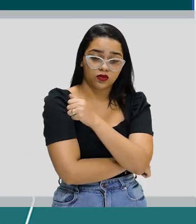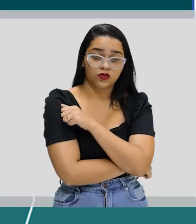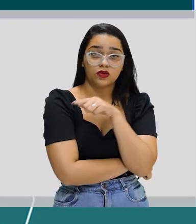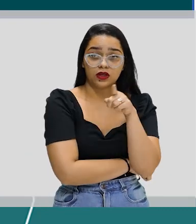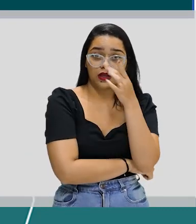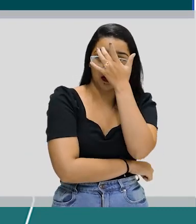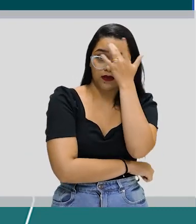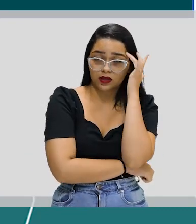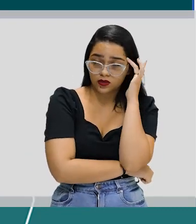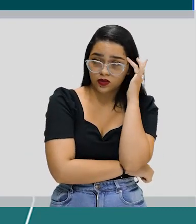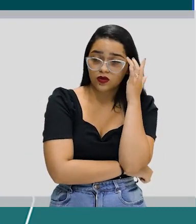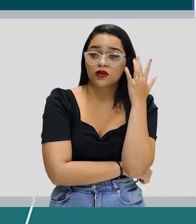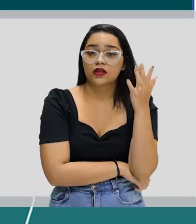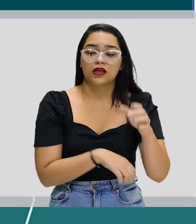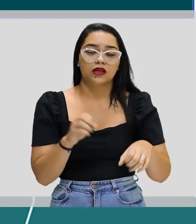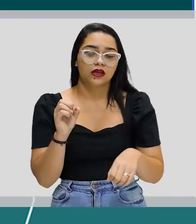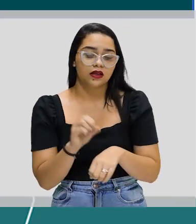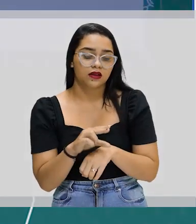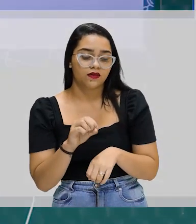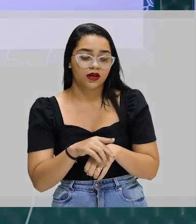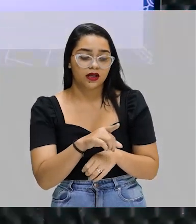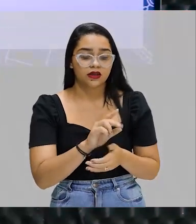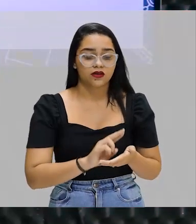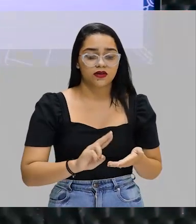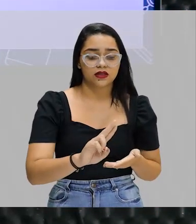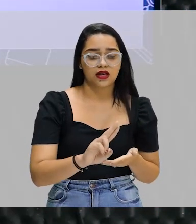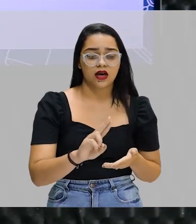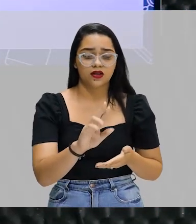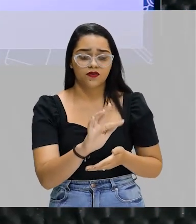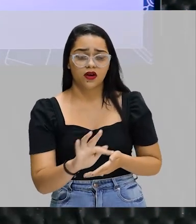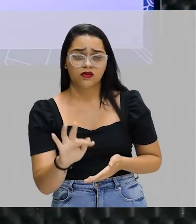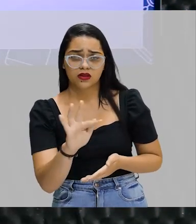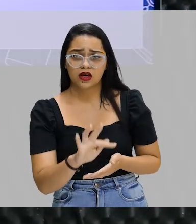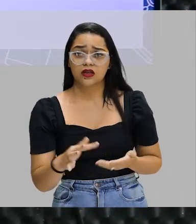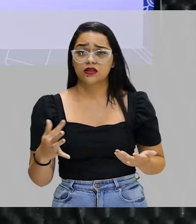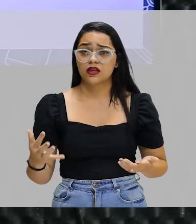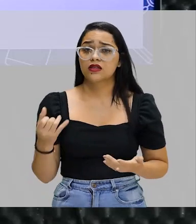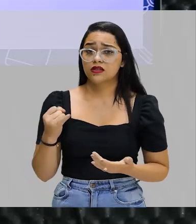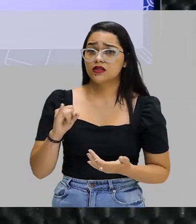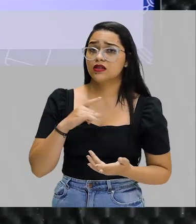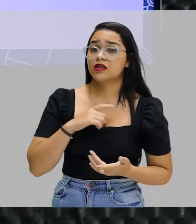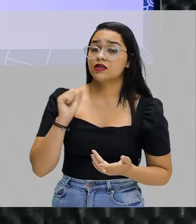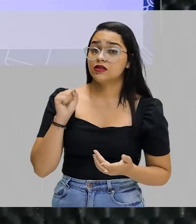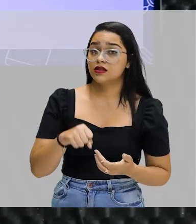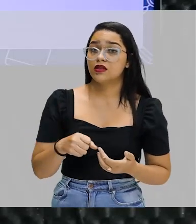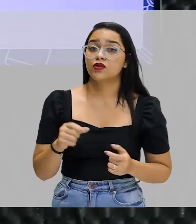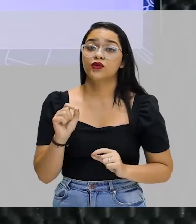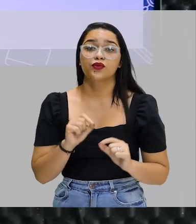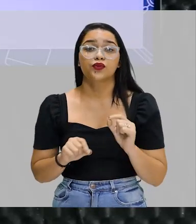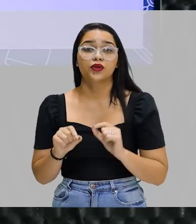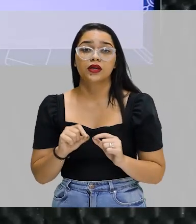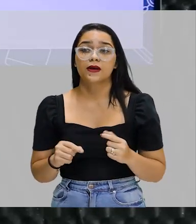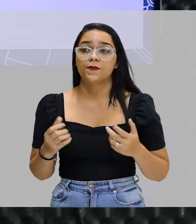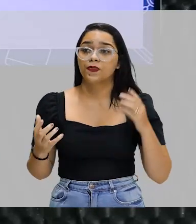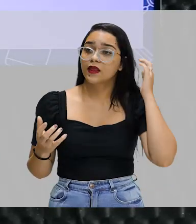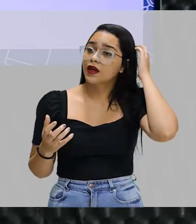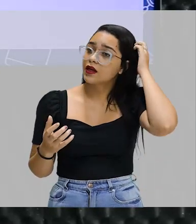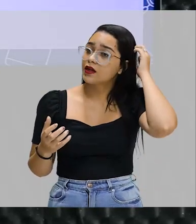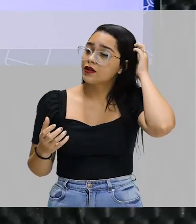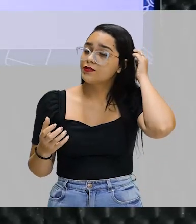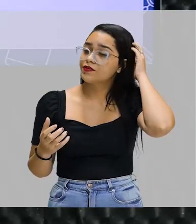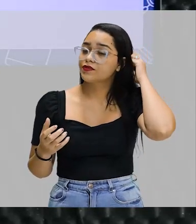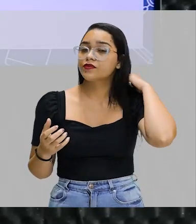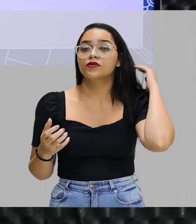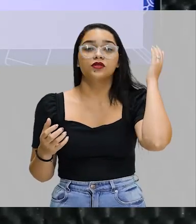aquele candidato àquela vaga na universidade, na faculdade, se ele tem a condição geral